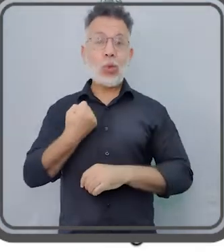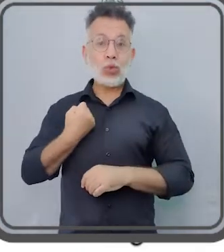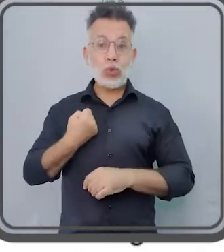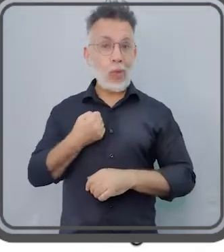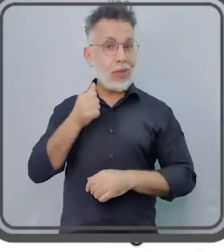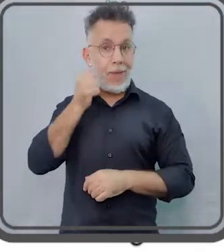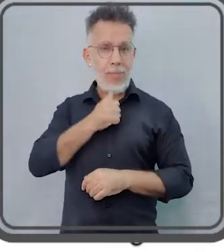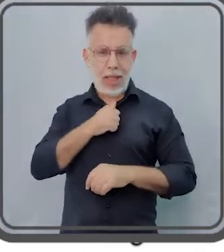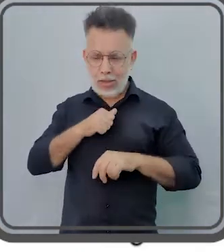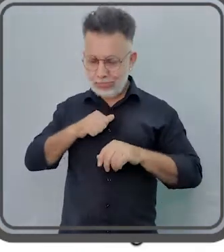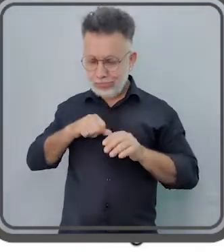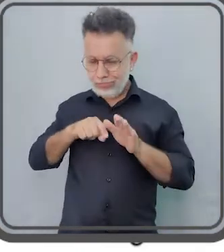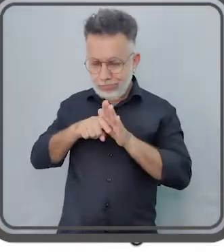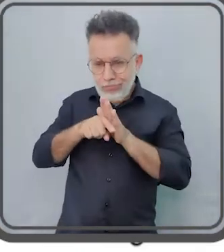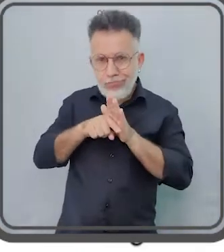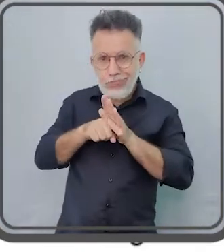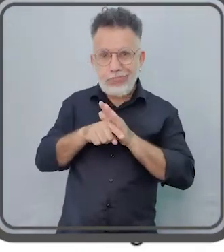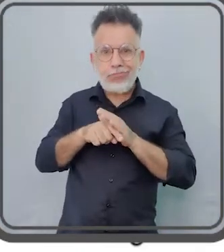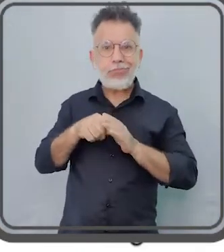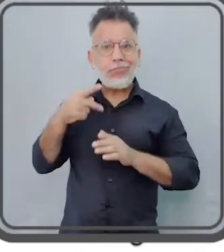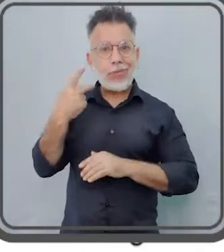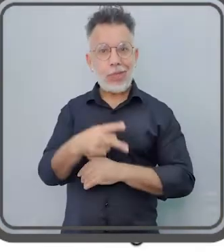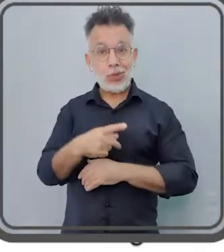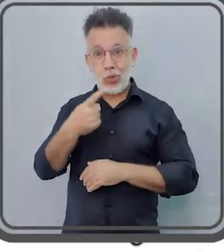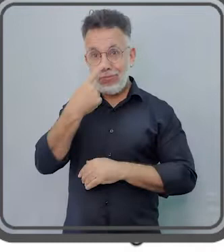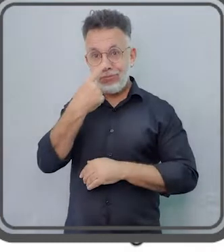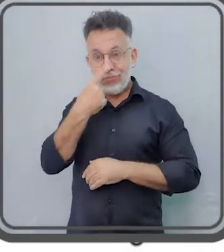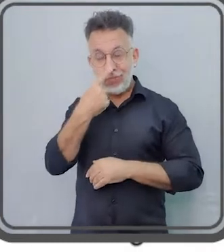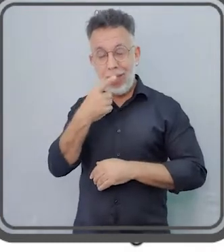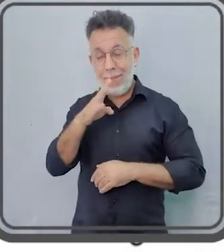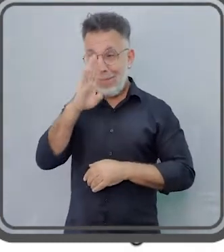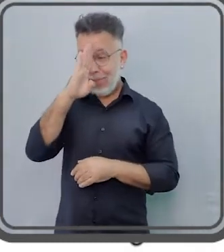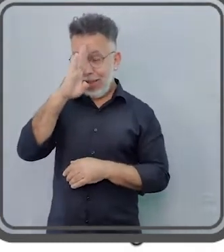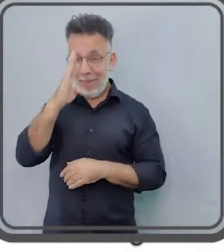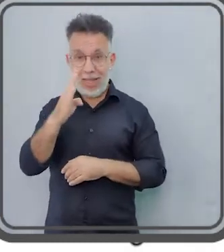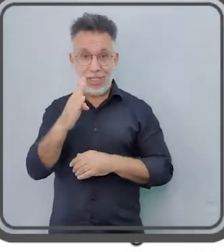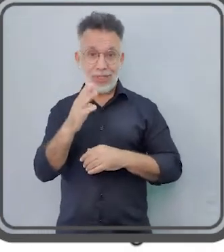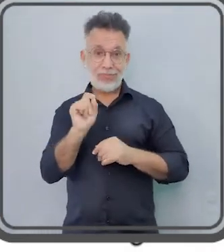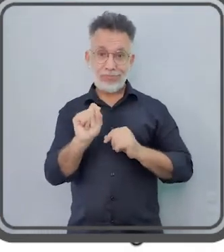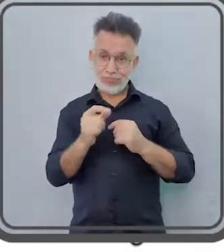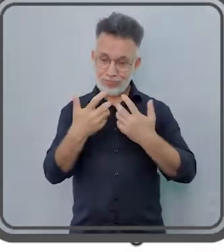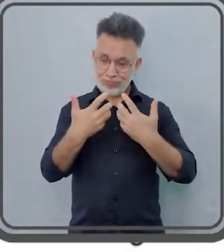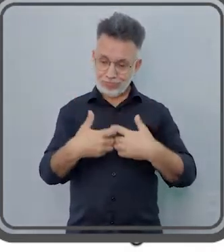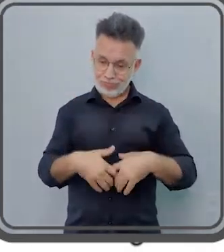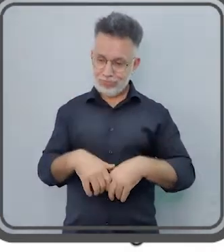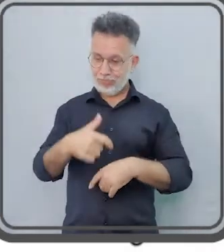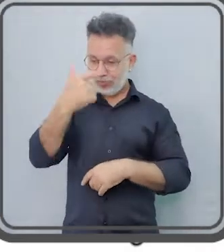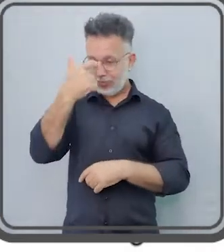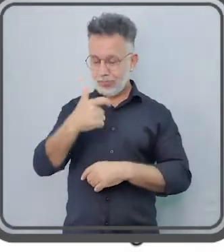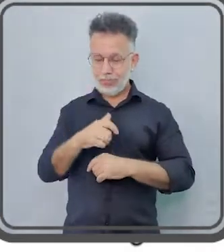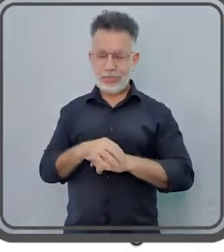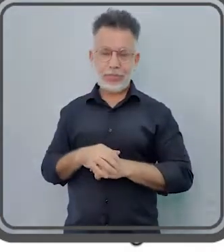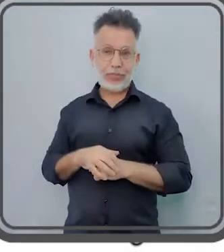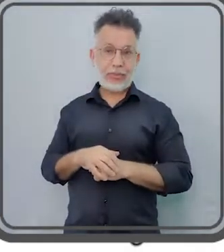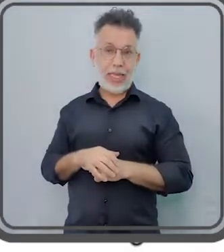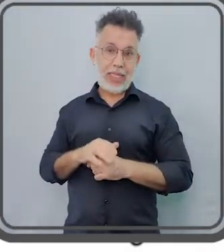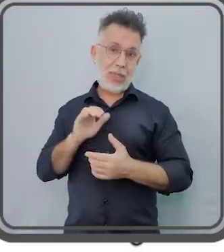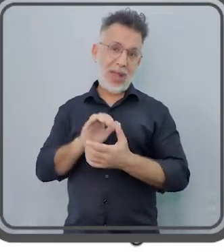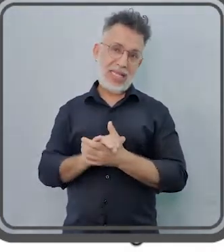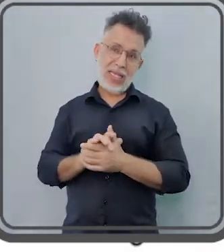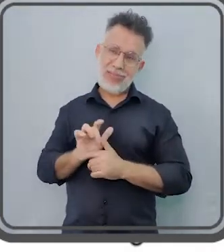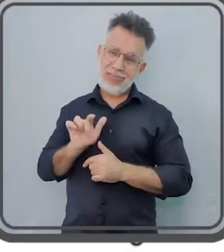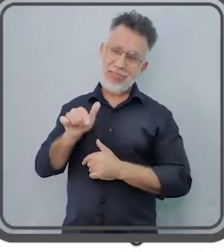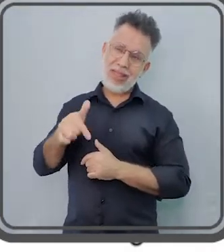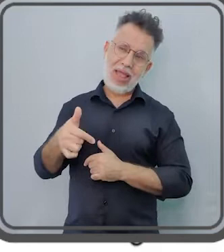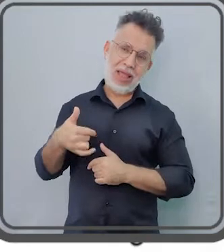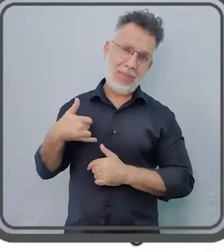sua intimidade, muito em função dessa nova configuração de... Mas estão se casando mais tarde, estão tendo filhos mais